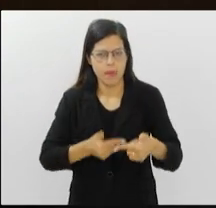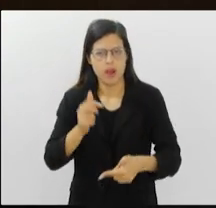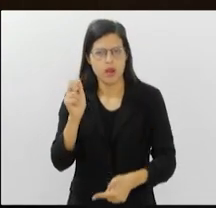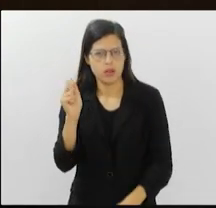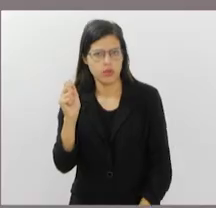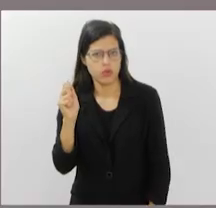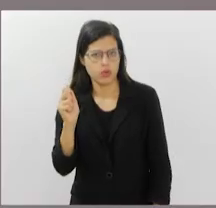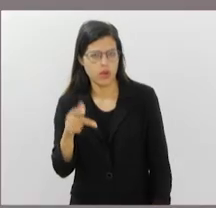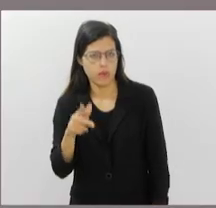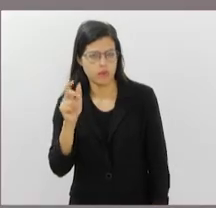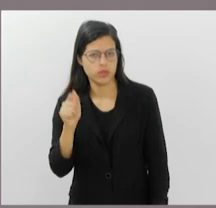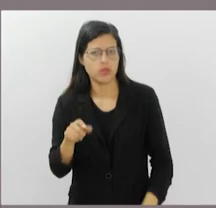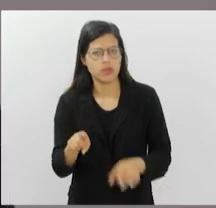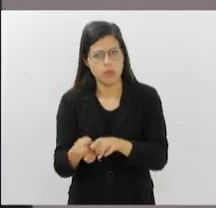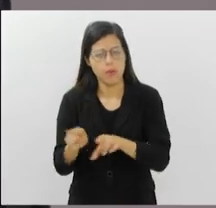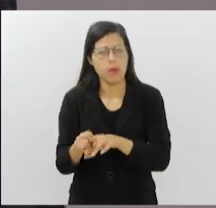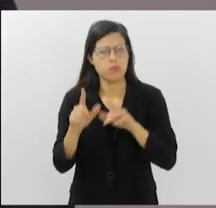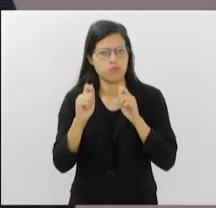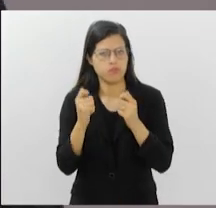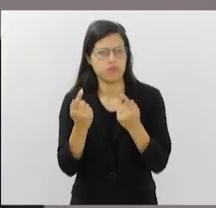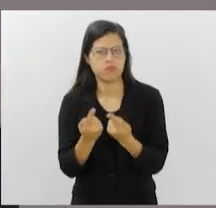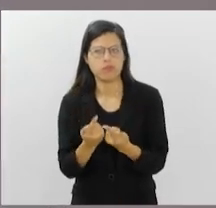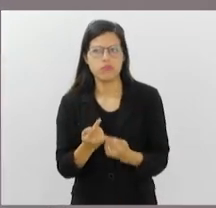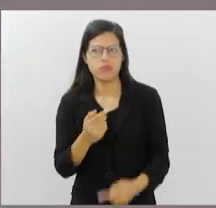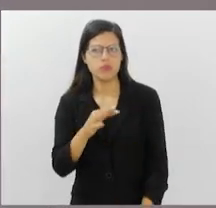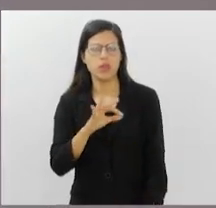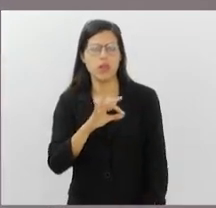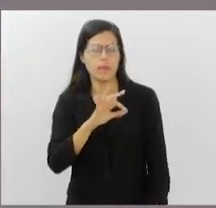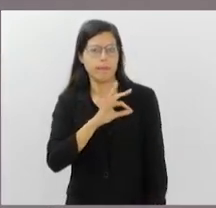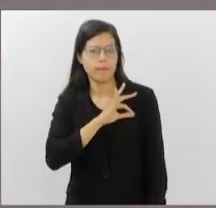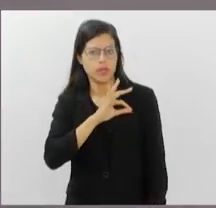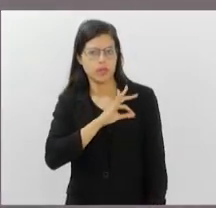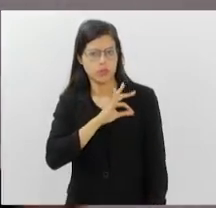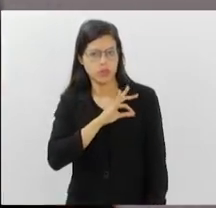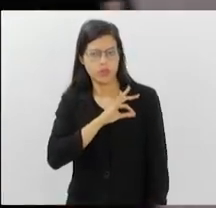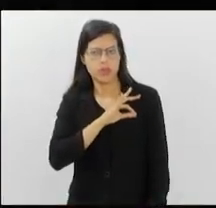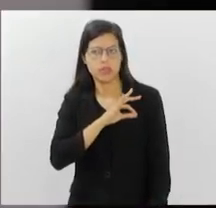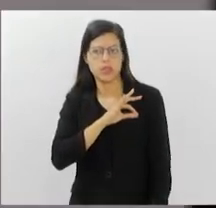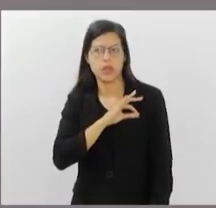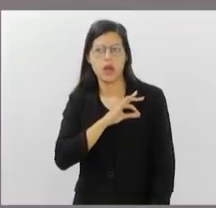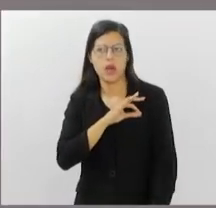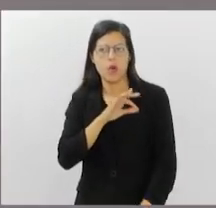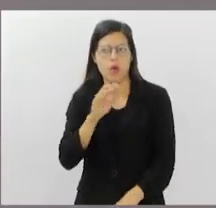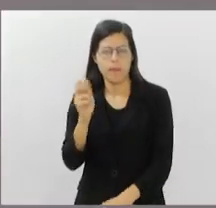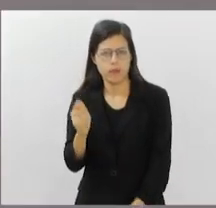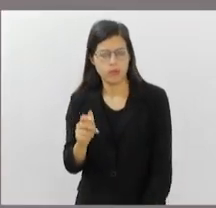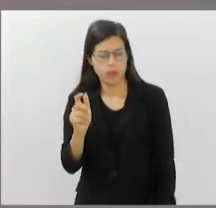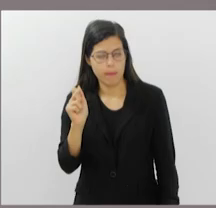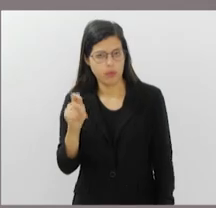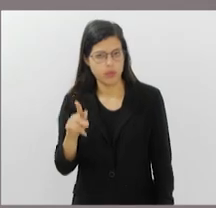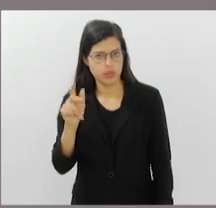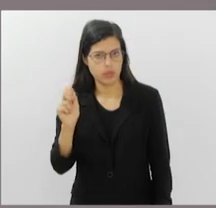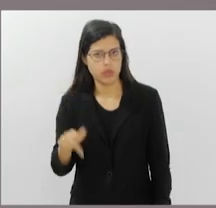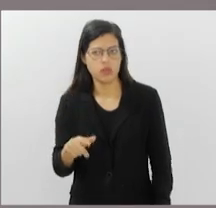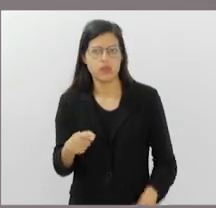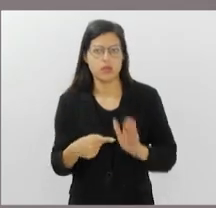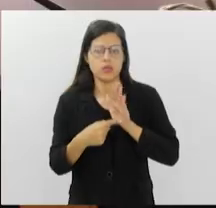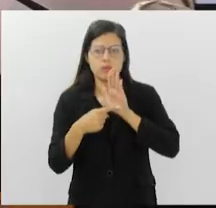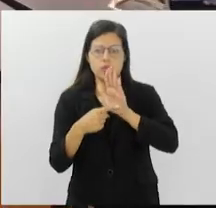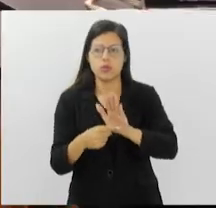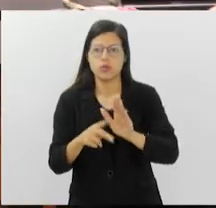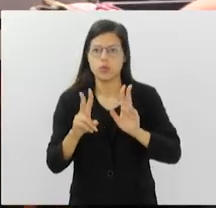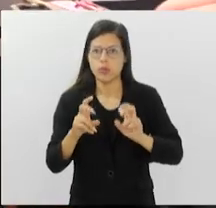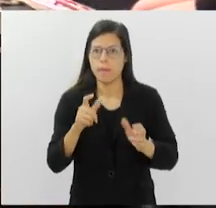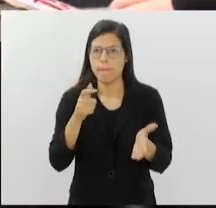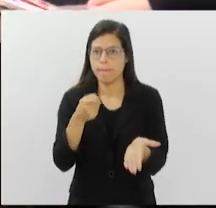sobretudo, com o Parlamento. Militar reformado, o Major Luiz apresentou uma denúncia durante a audiência pública sobre pagamentos indevidos da GRAM,